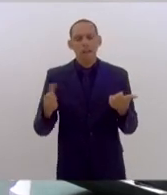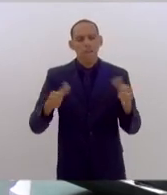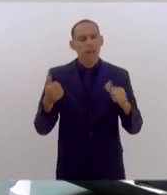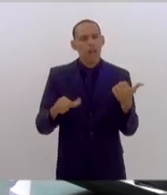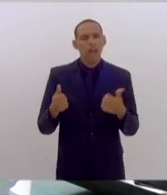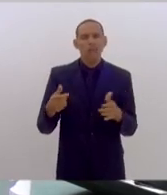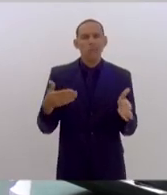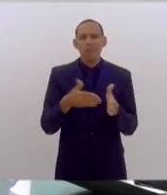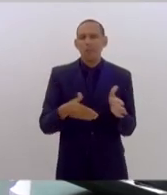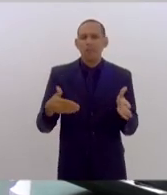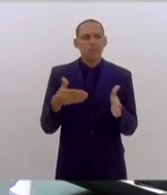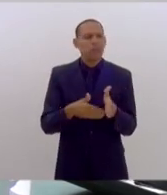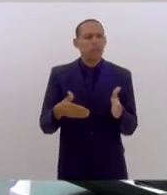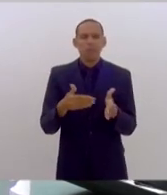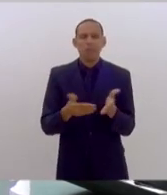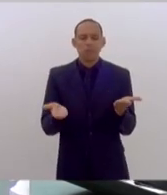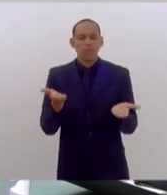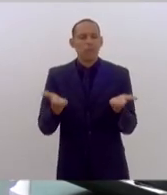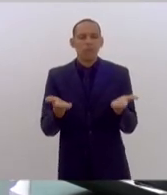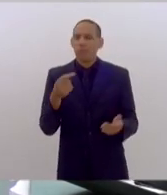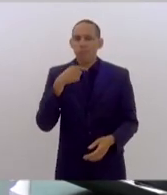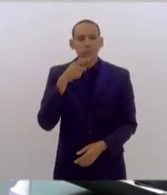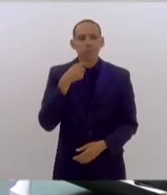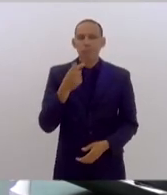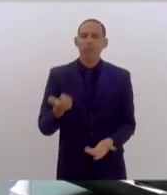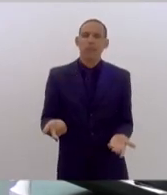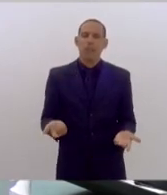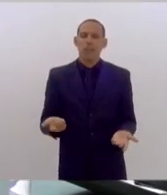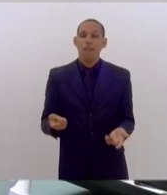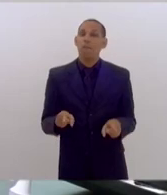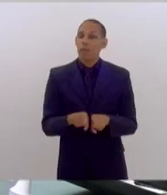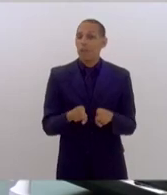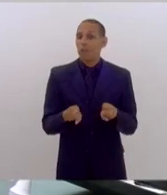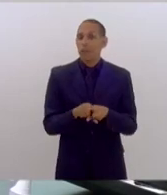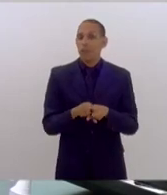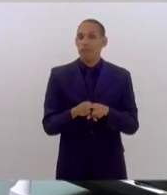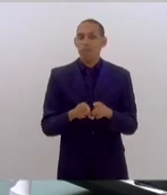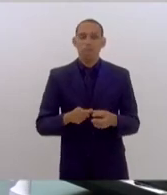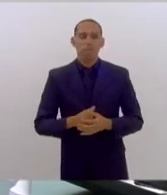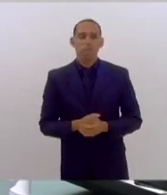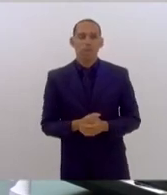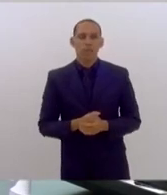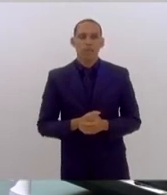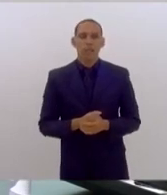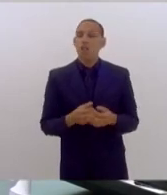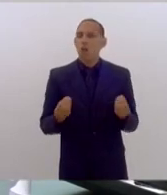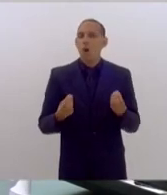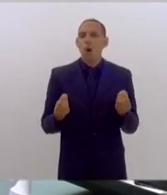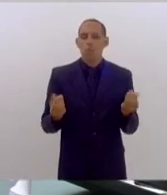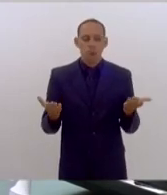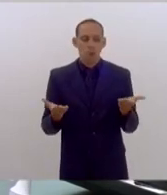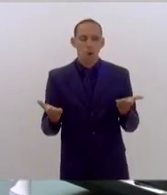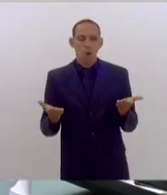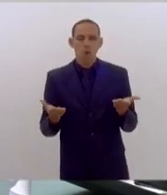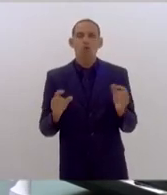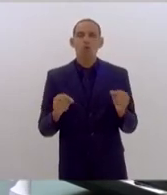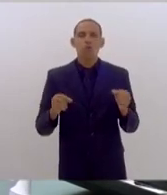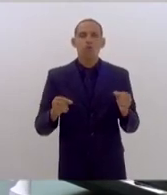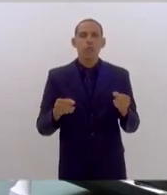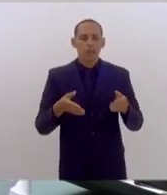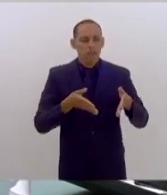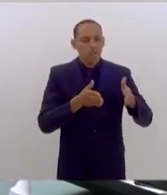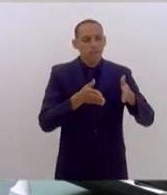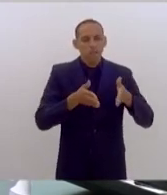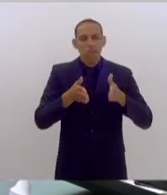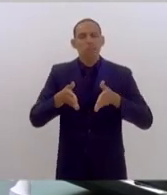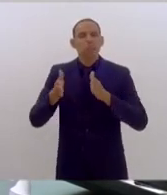estabilidade institucional no órgão né A questão relacionada às condições em que se encontram né as vias permanentes que